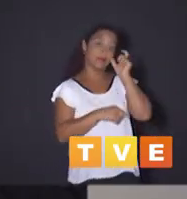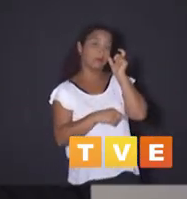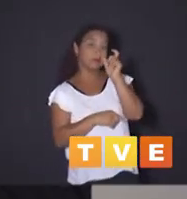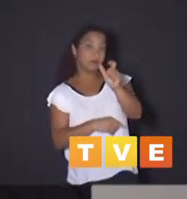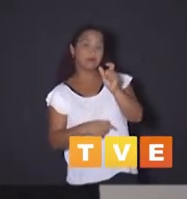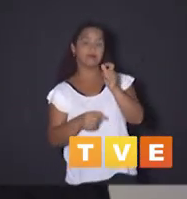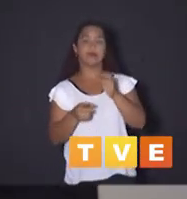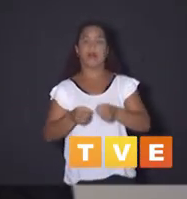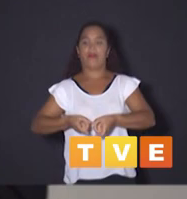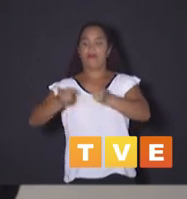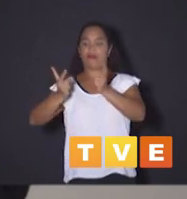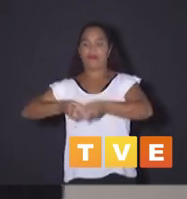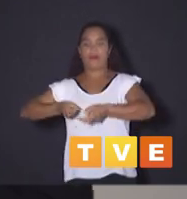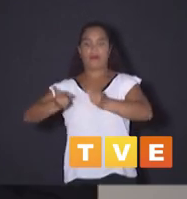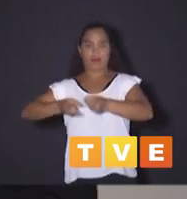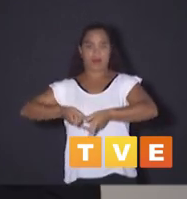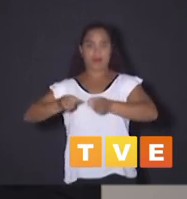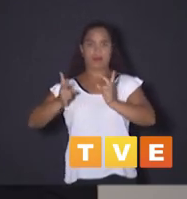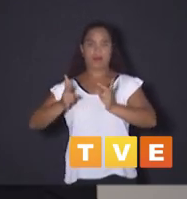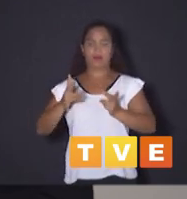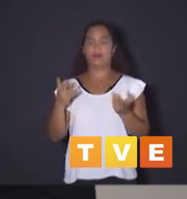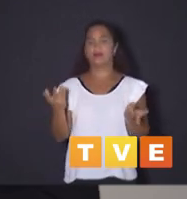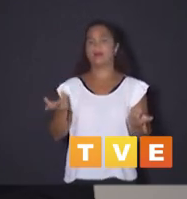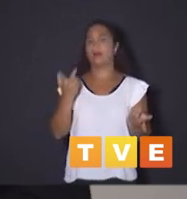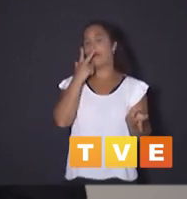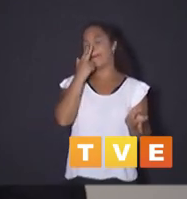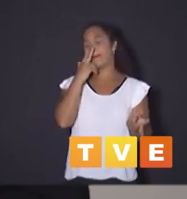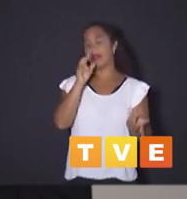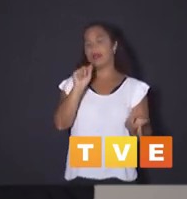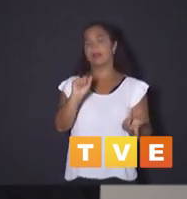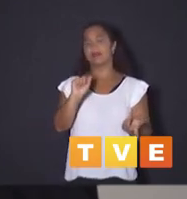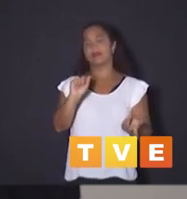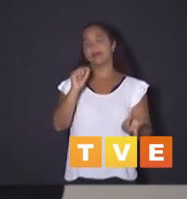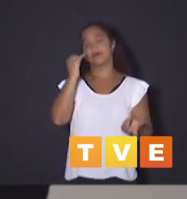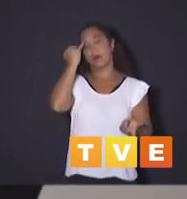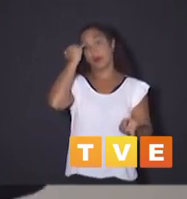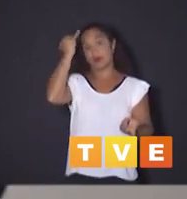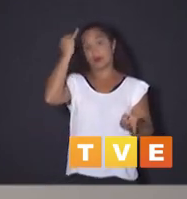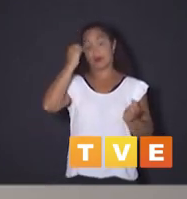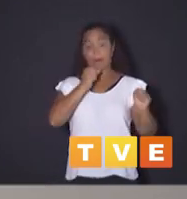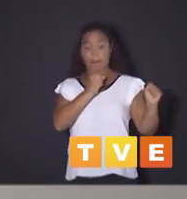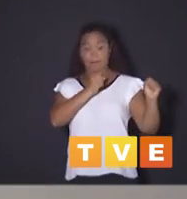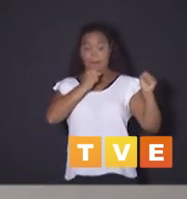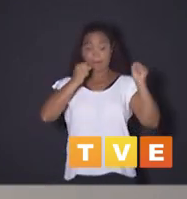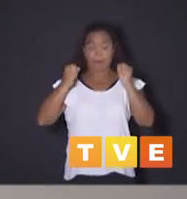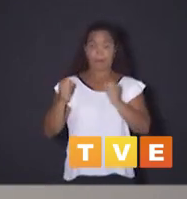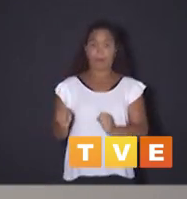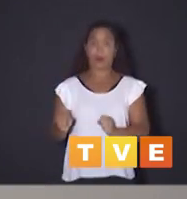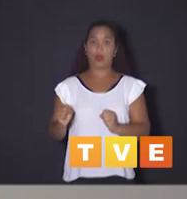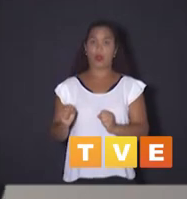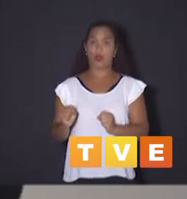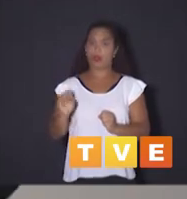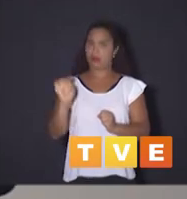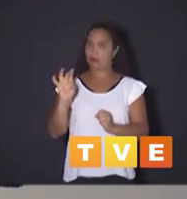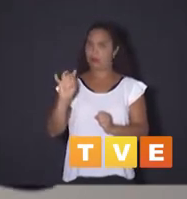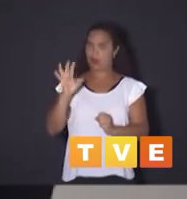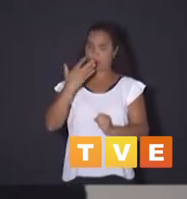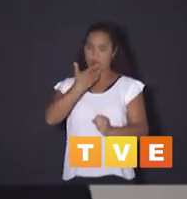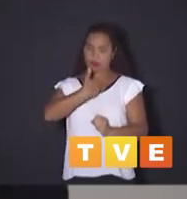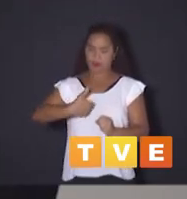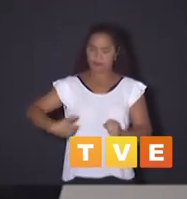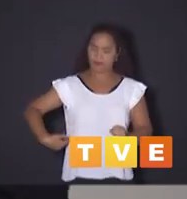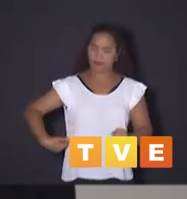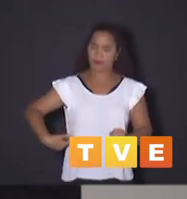maneira descortinou um pouco a idéia não é de que o poder é exercido pelos estados pelo